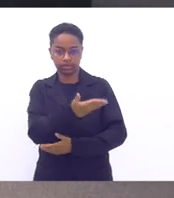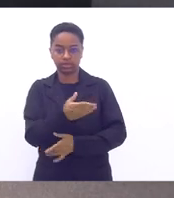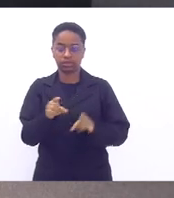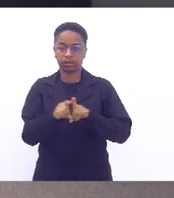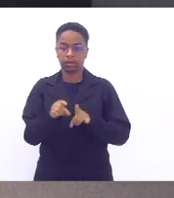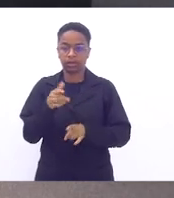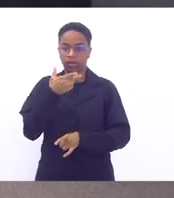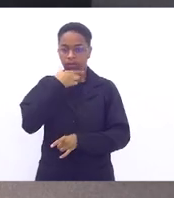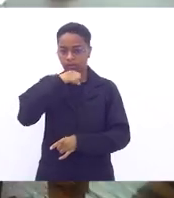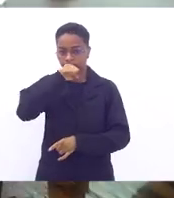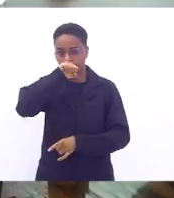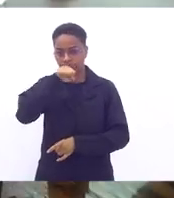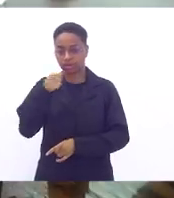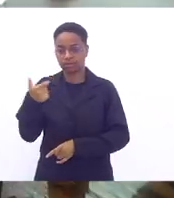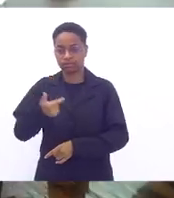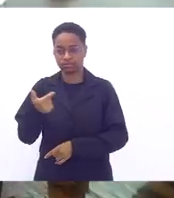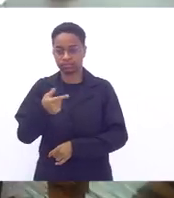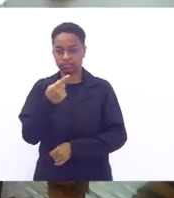bem-vindo